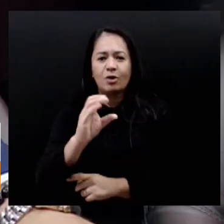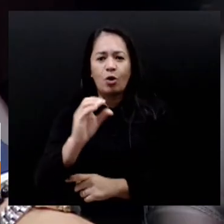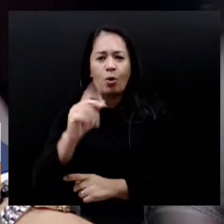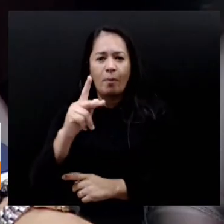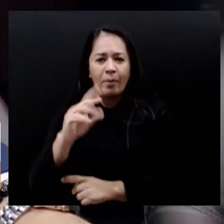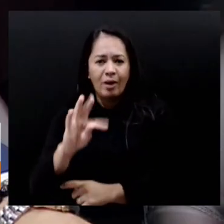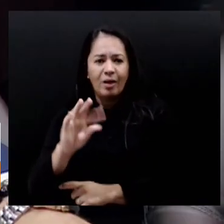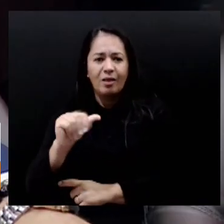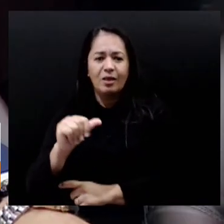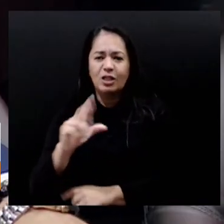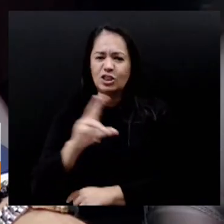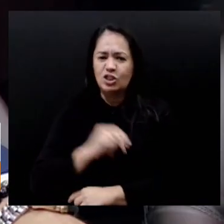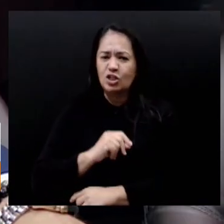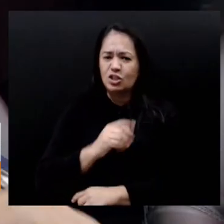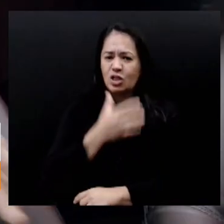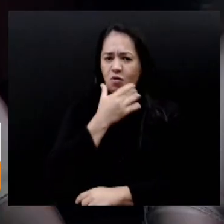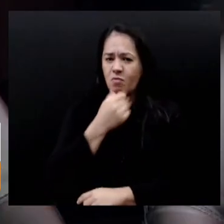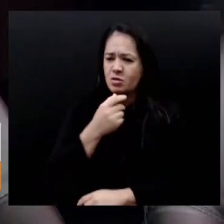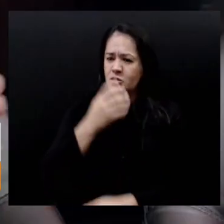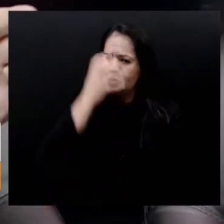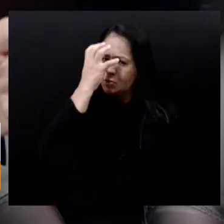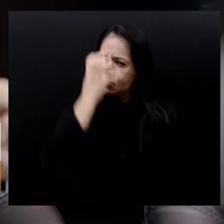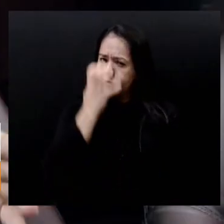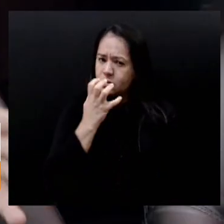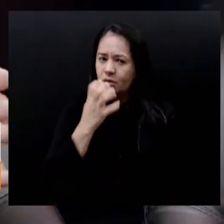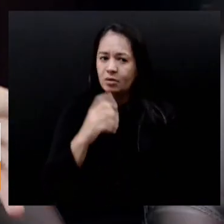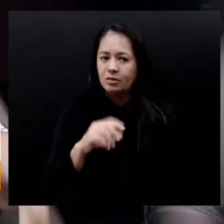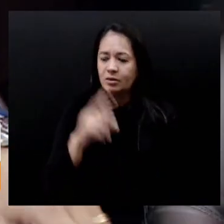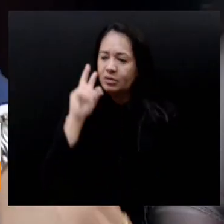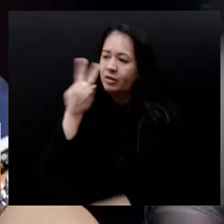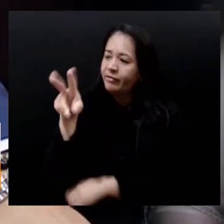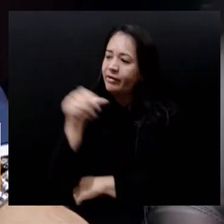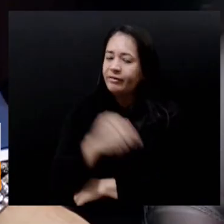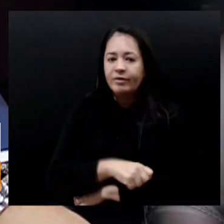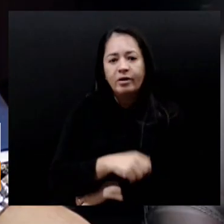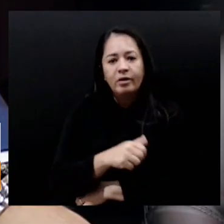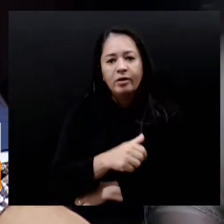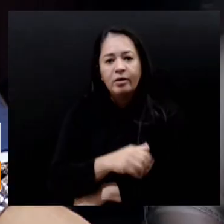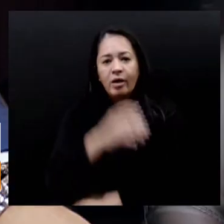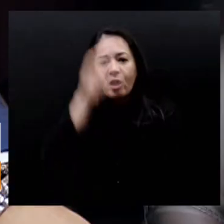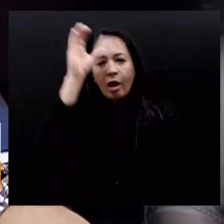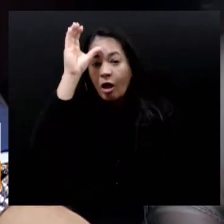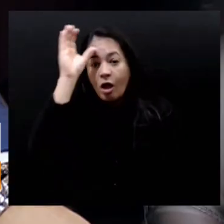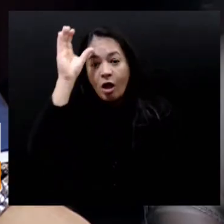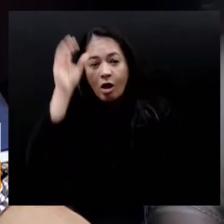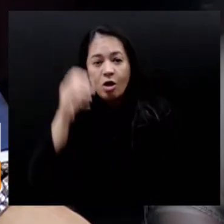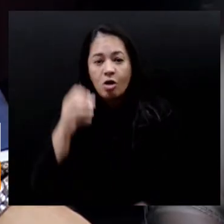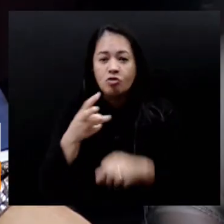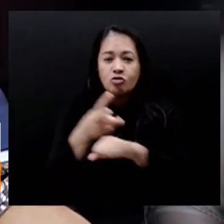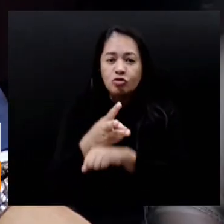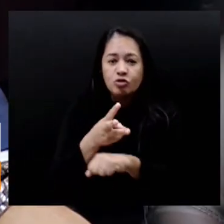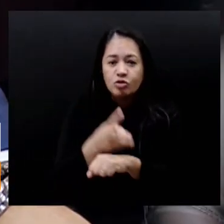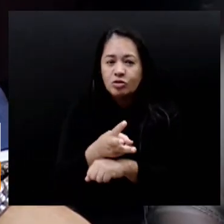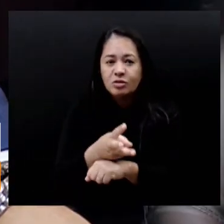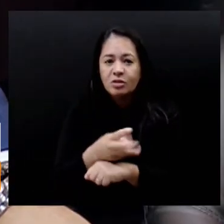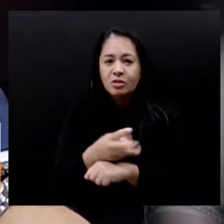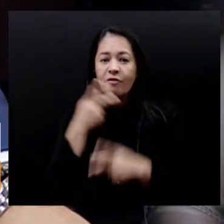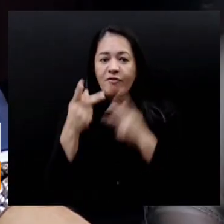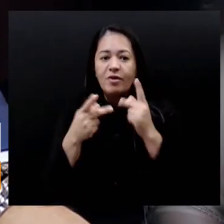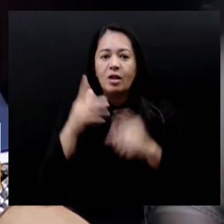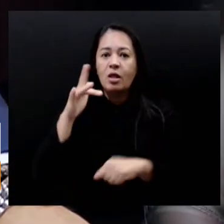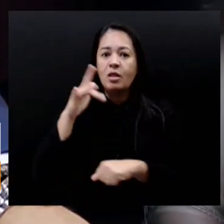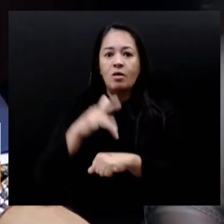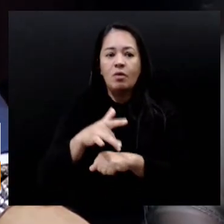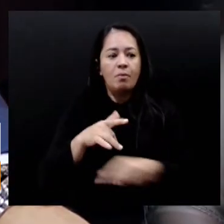cara muito bravo. Você vai ver a tia do Zap, é o tio do Zap, que é tiozão, Exatamente, sabe? Que tá falando né. coisas absurdas para aquela menina, para aquela